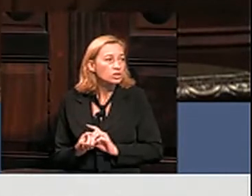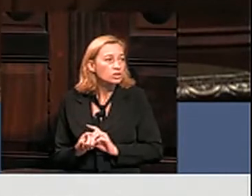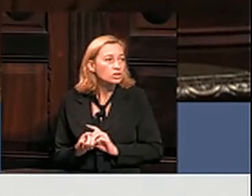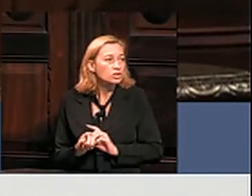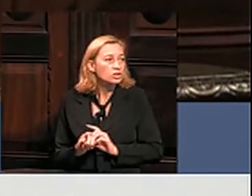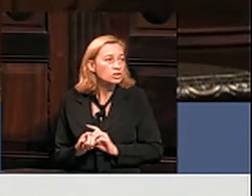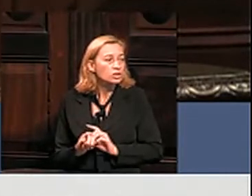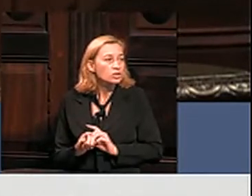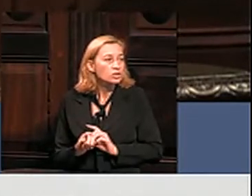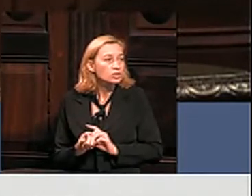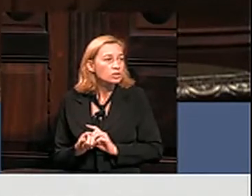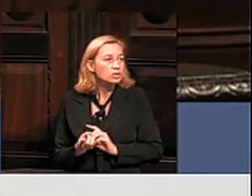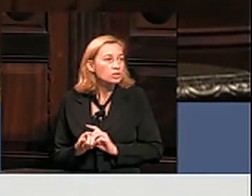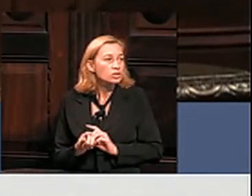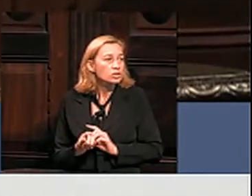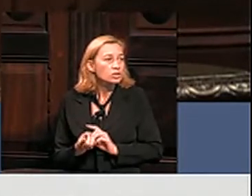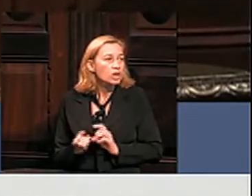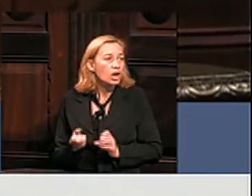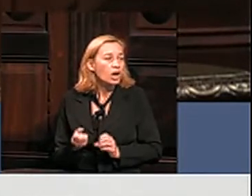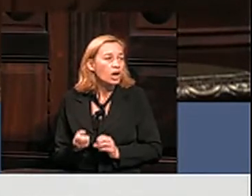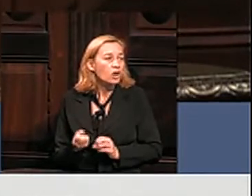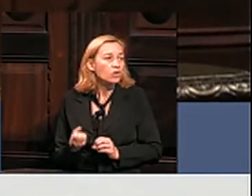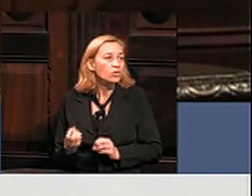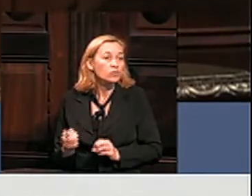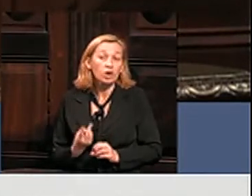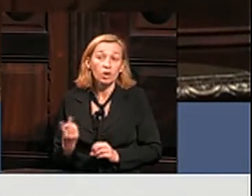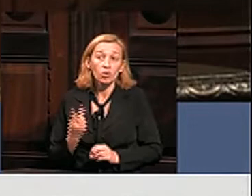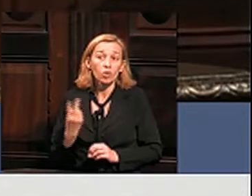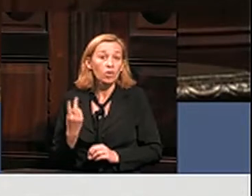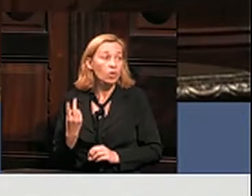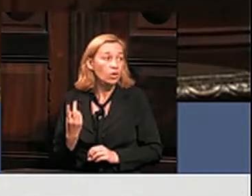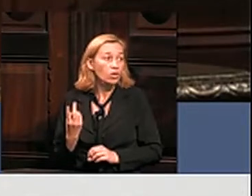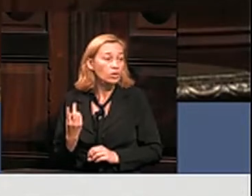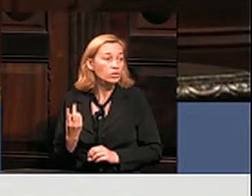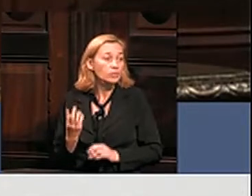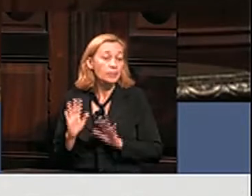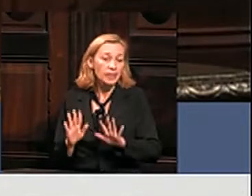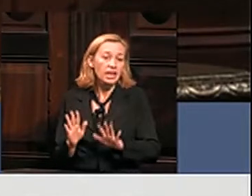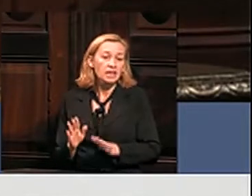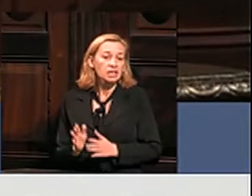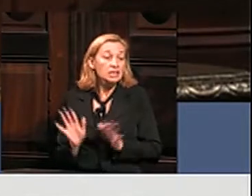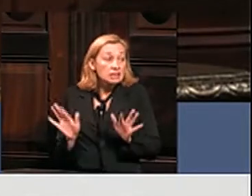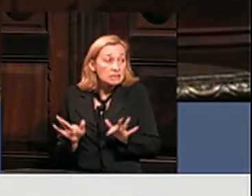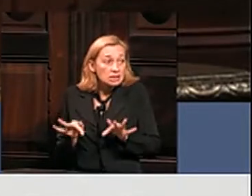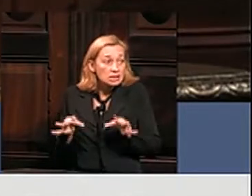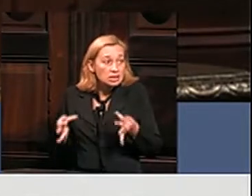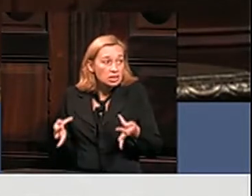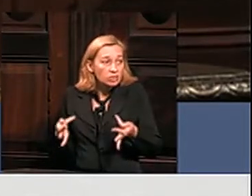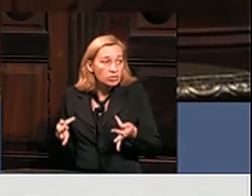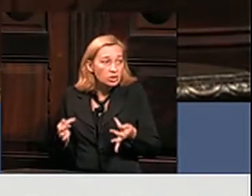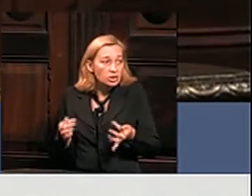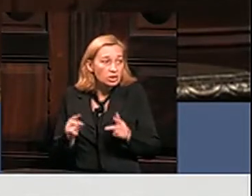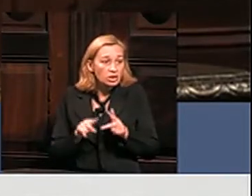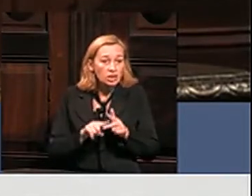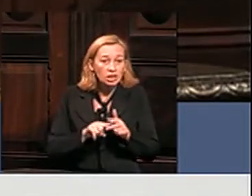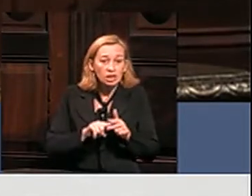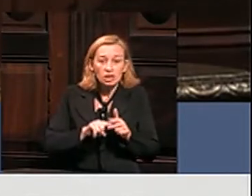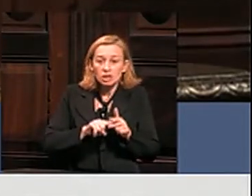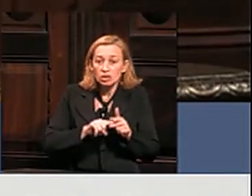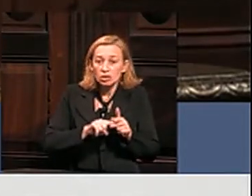relativo à prestação de contas. Então, ele simplesmente alterou uma